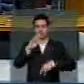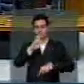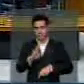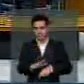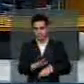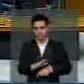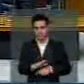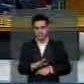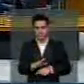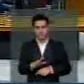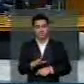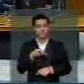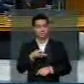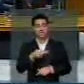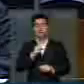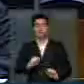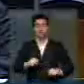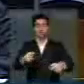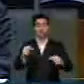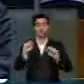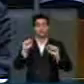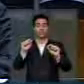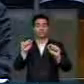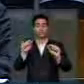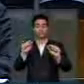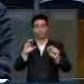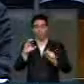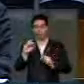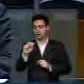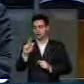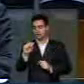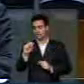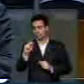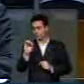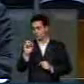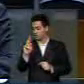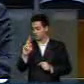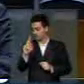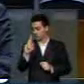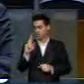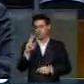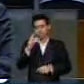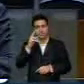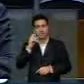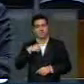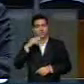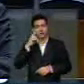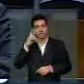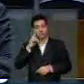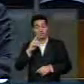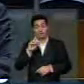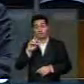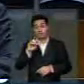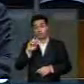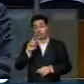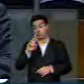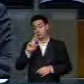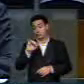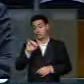de hoje defendendo a o caráter imperecível da memória de Dorival caime que essa memória que